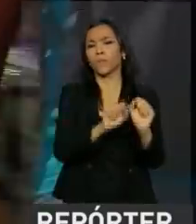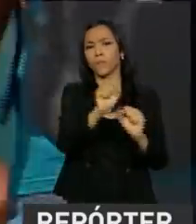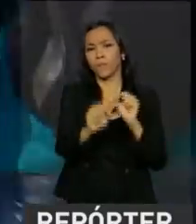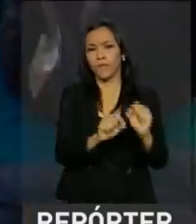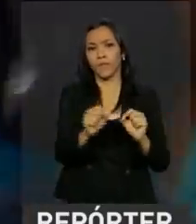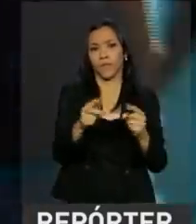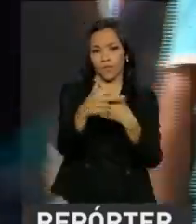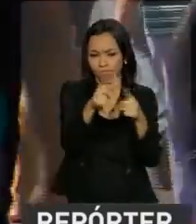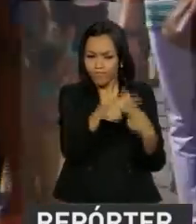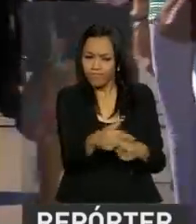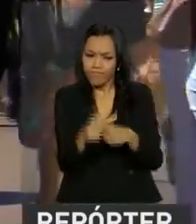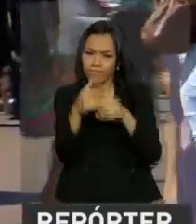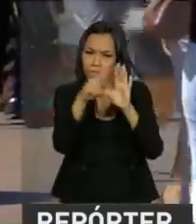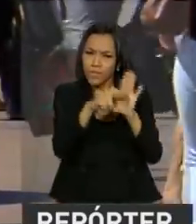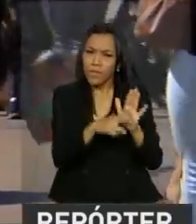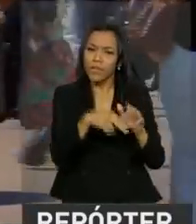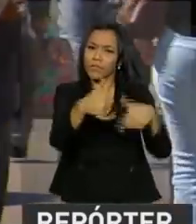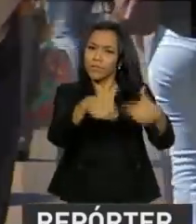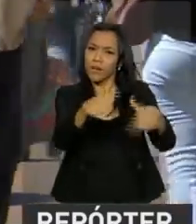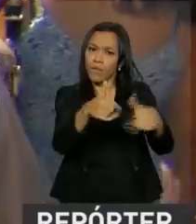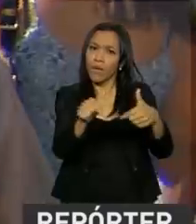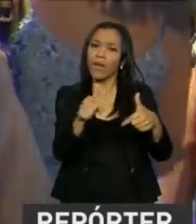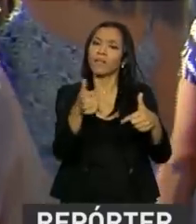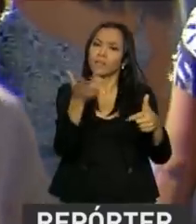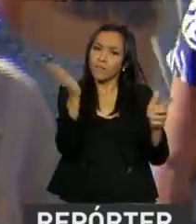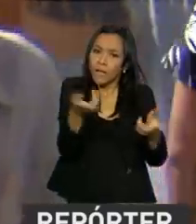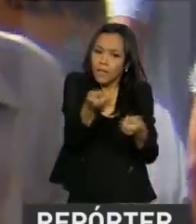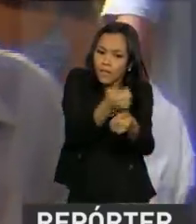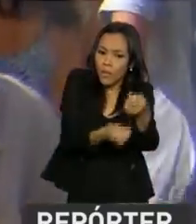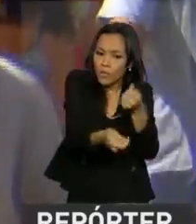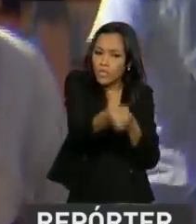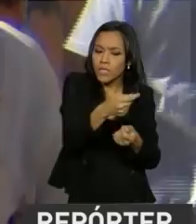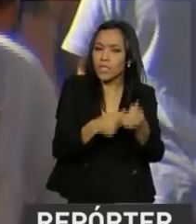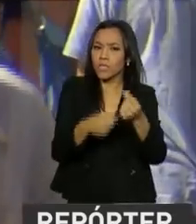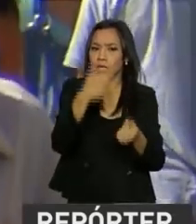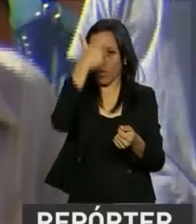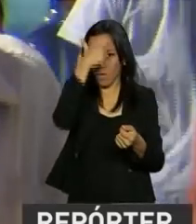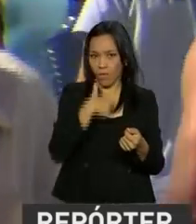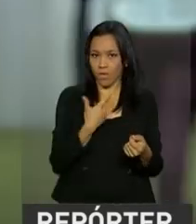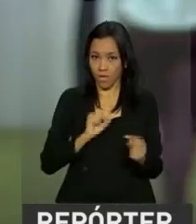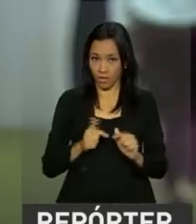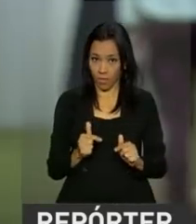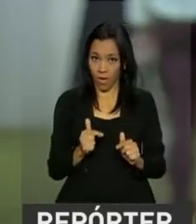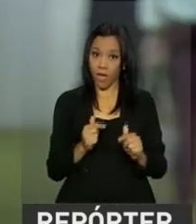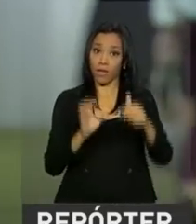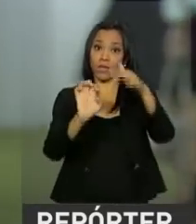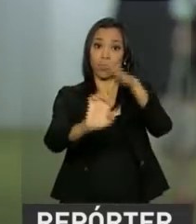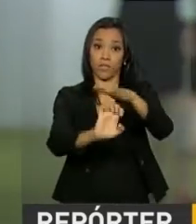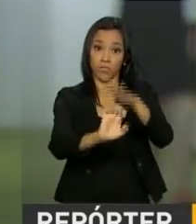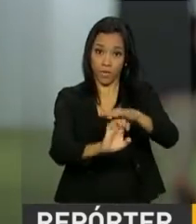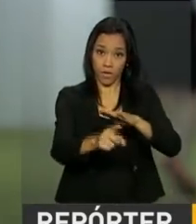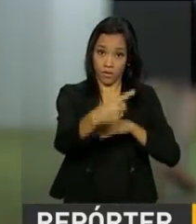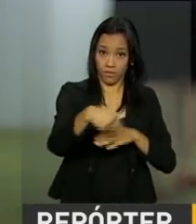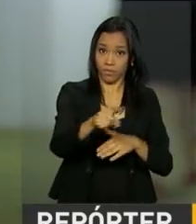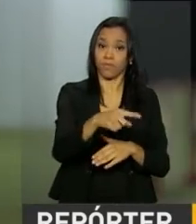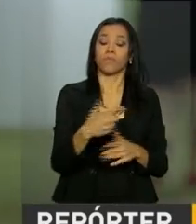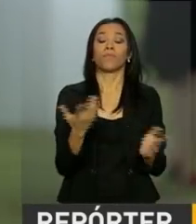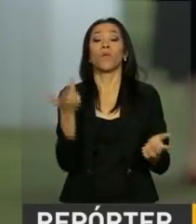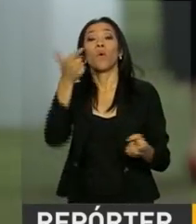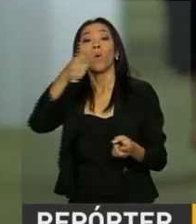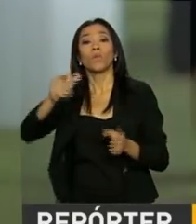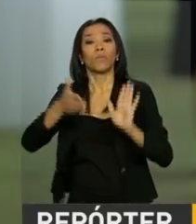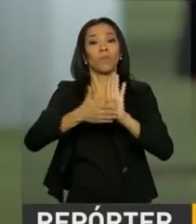relações trabalhistas, permitindo a livre negociação entre patrões e empregados. Outra proposta que já está aqui